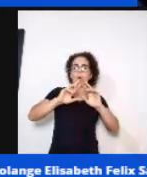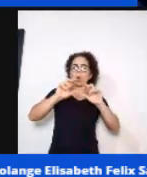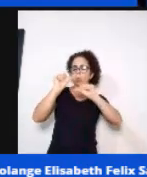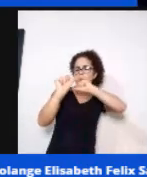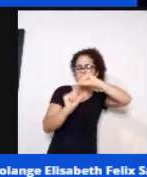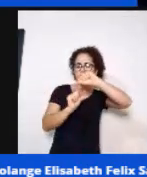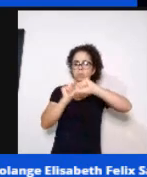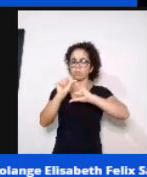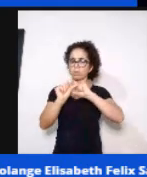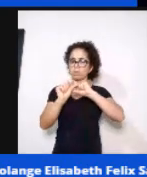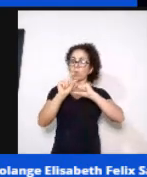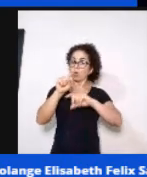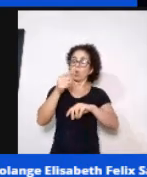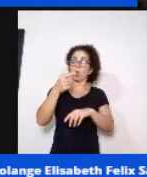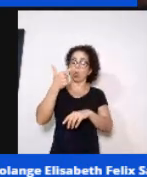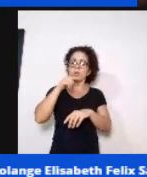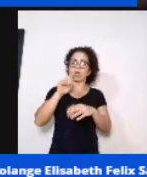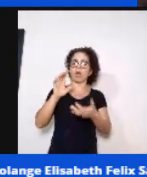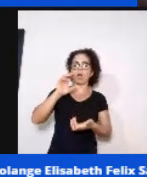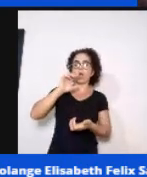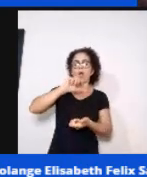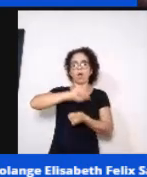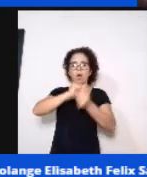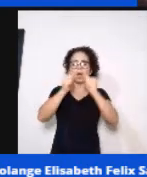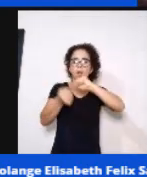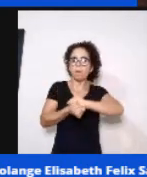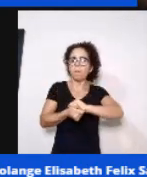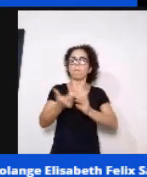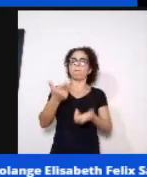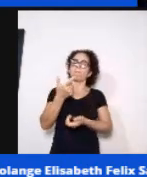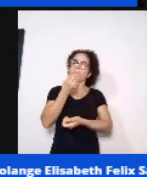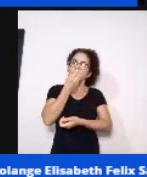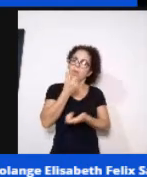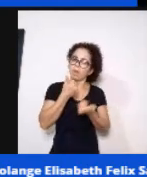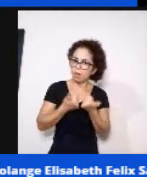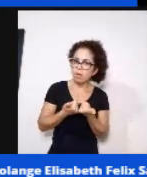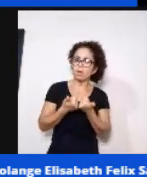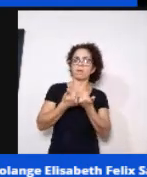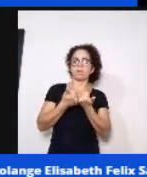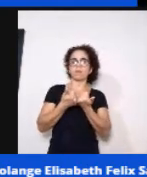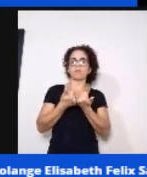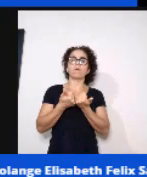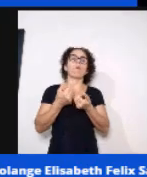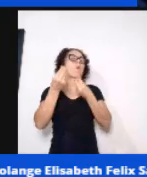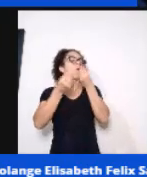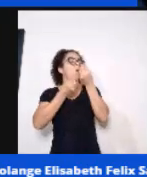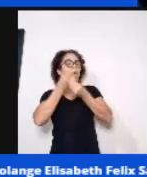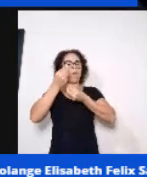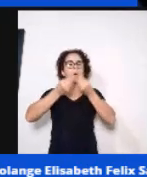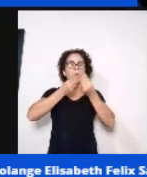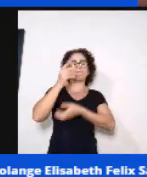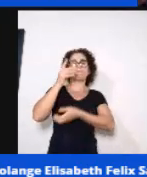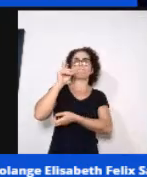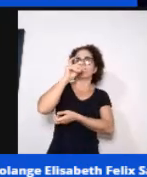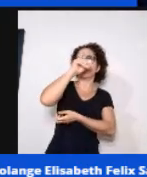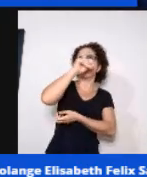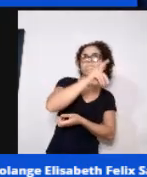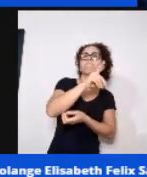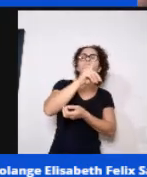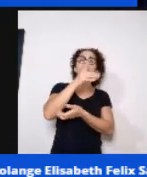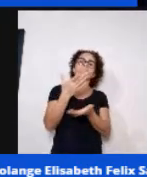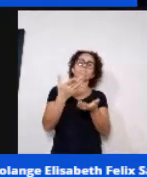aí alcançar um mérito que seja em cima de tudo isso, não é verdade? Como foi difícil o ano passado,